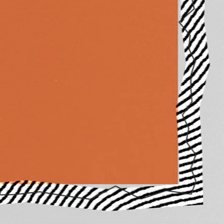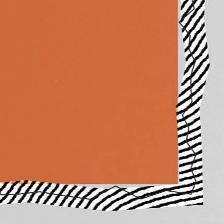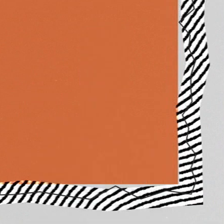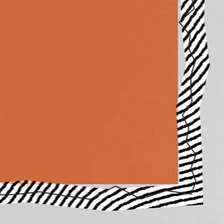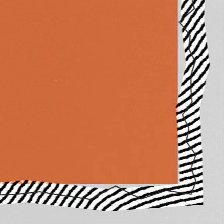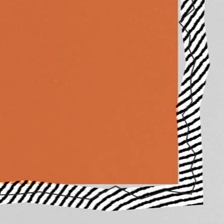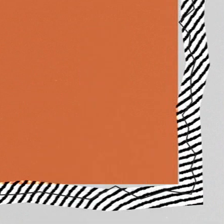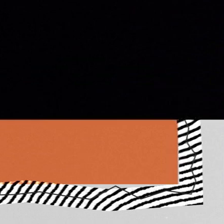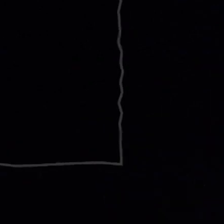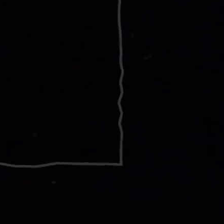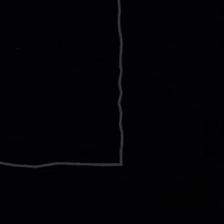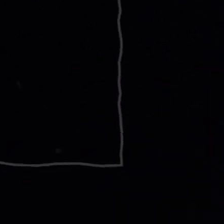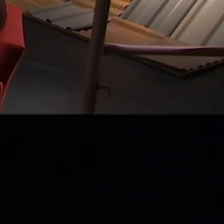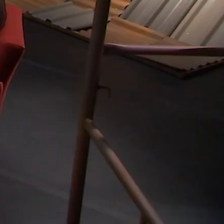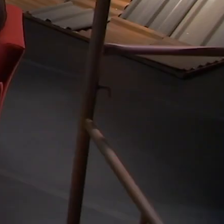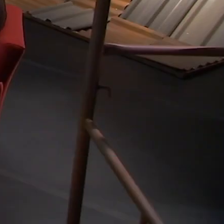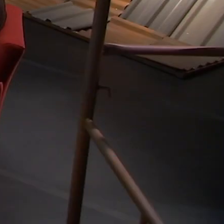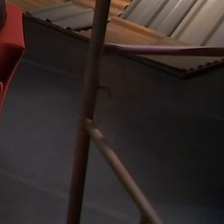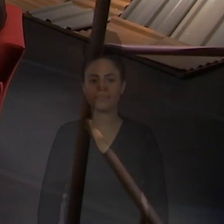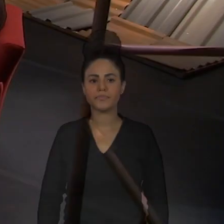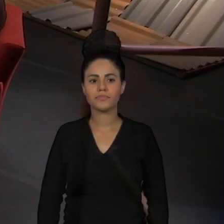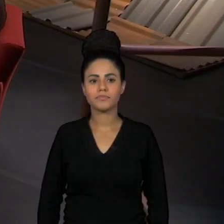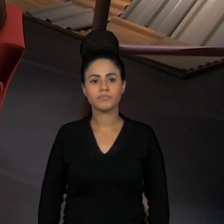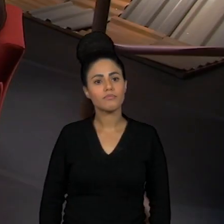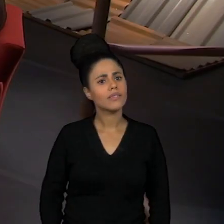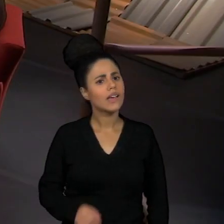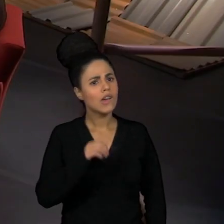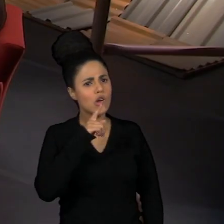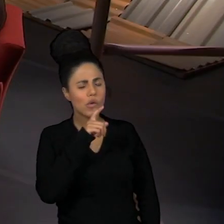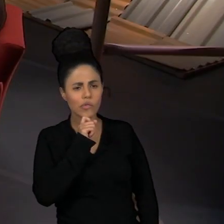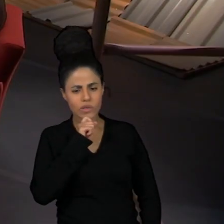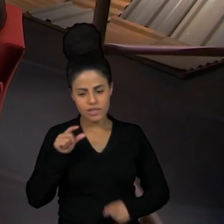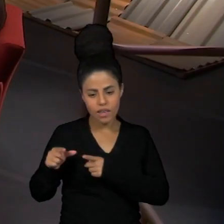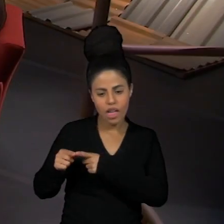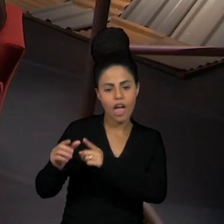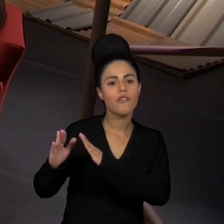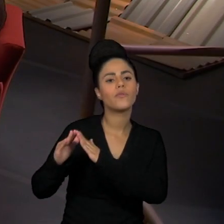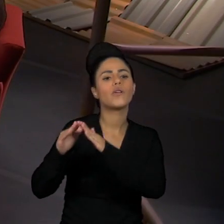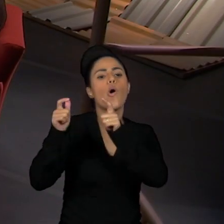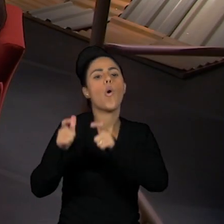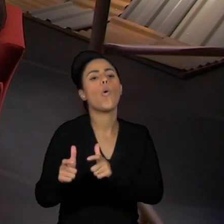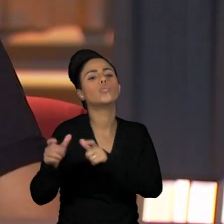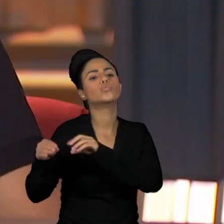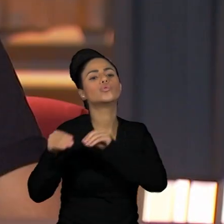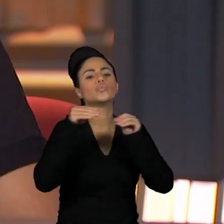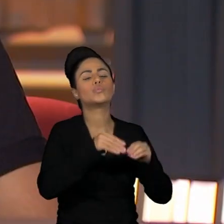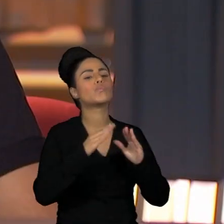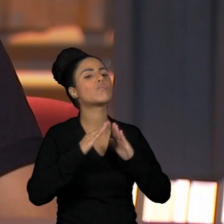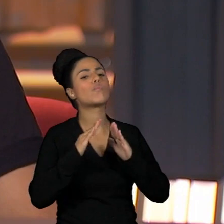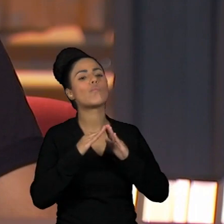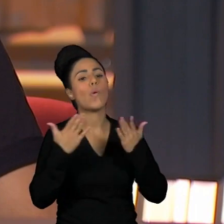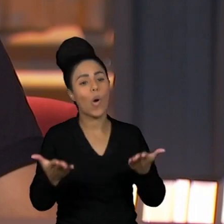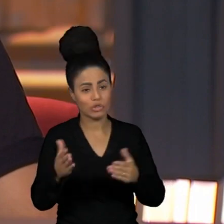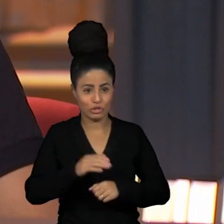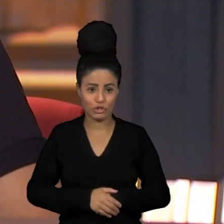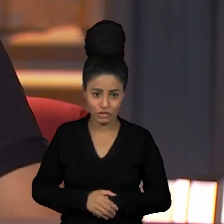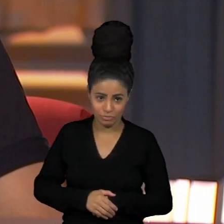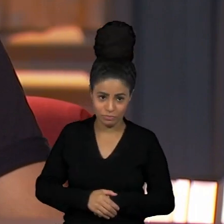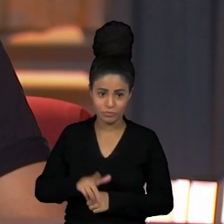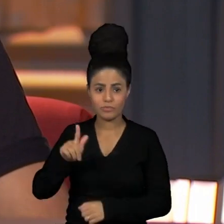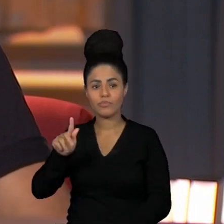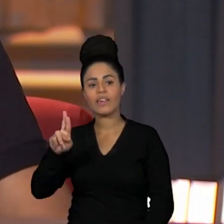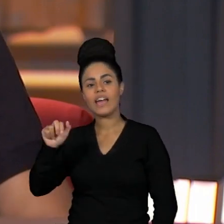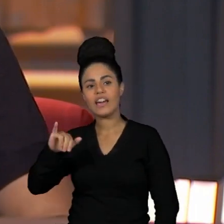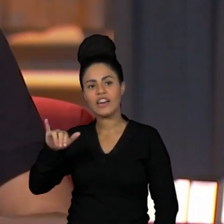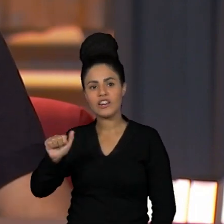gente desabafa. Você saiu da quebrada. Onde que você mora hoje? Hoje eu estou morando na Granja Viana,